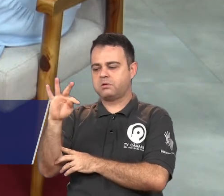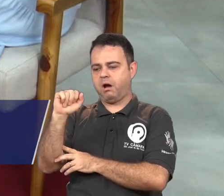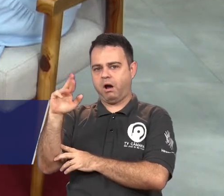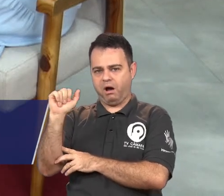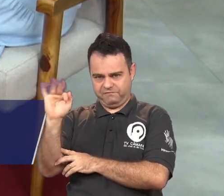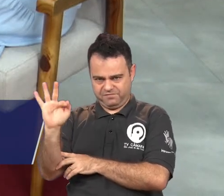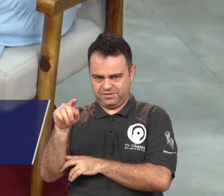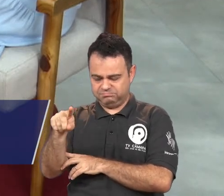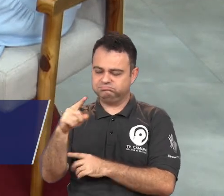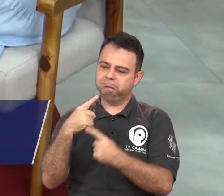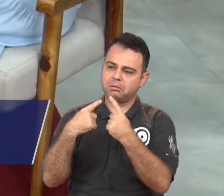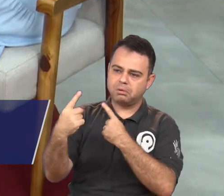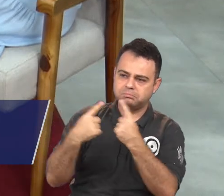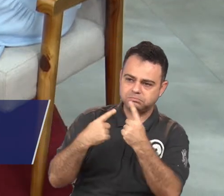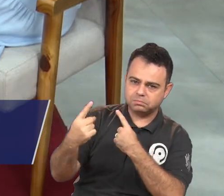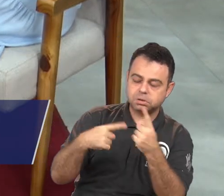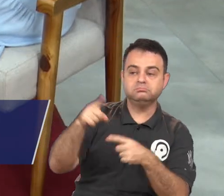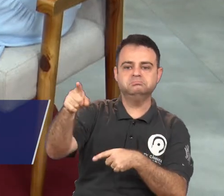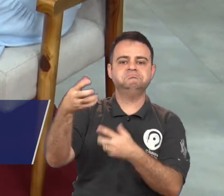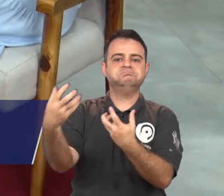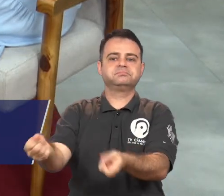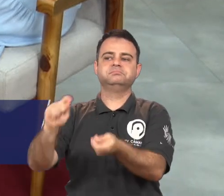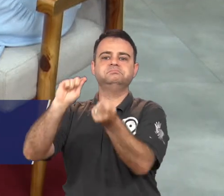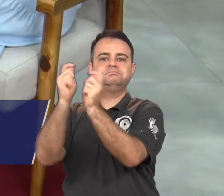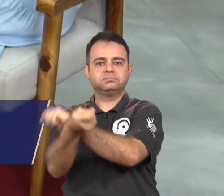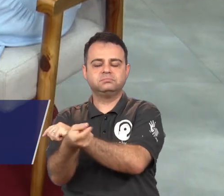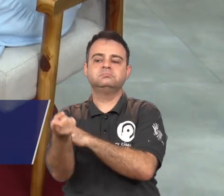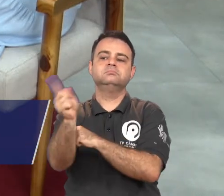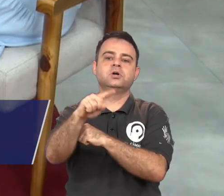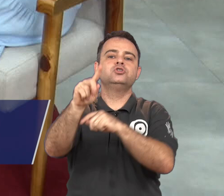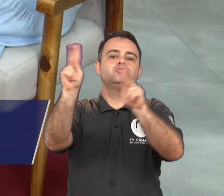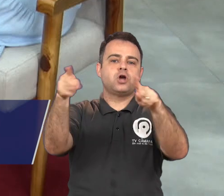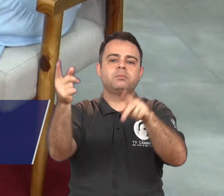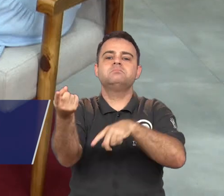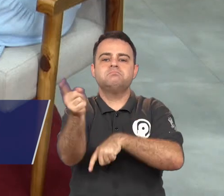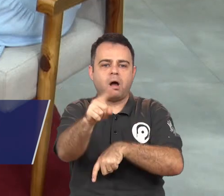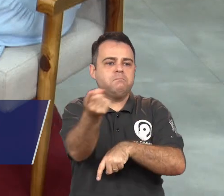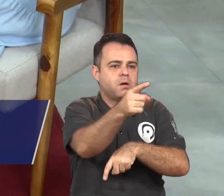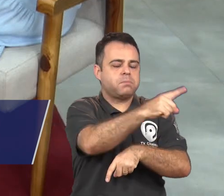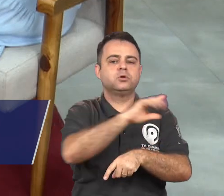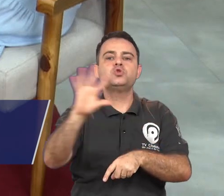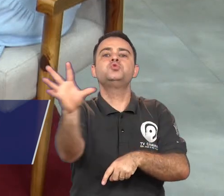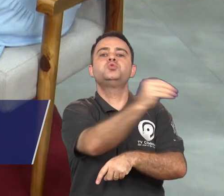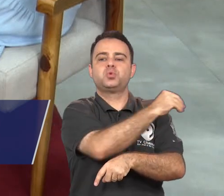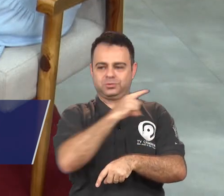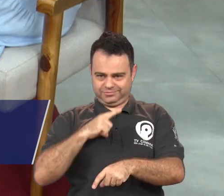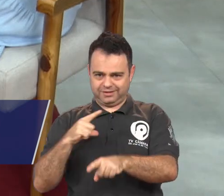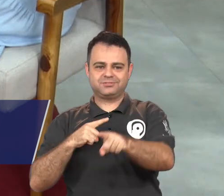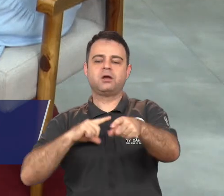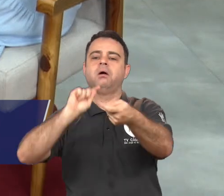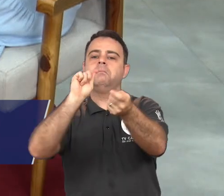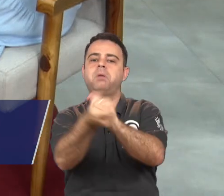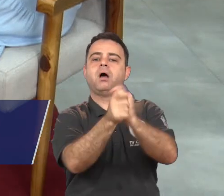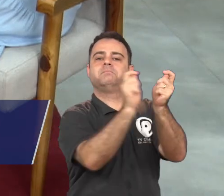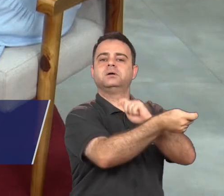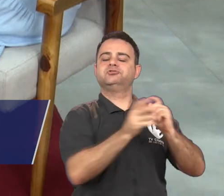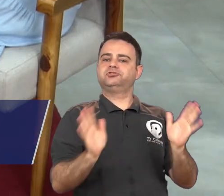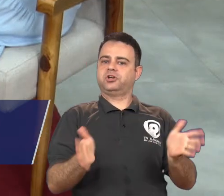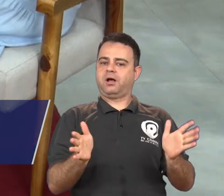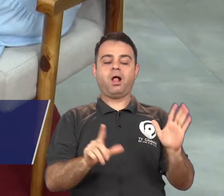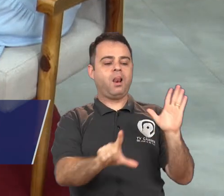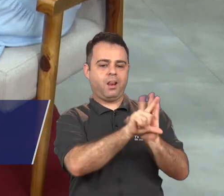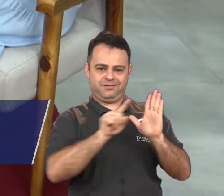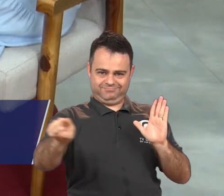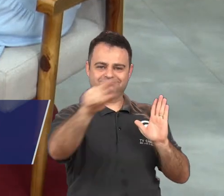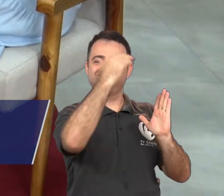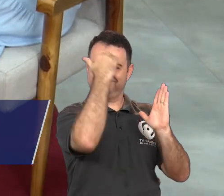aí a gente adequou bonitinho e depois fomos para os outros e adequamos. Então, hoje, a lei existe, é muito